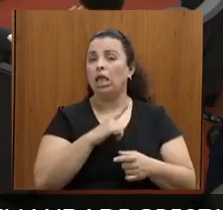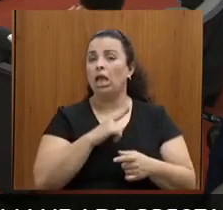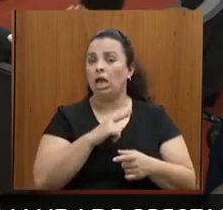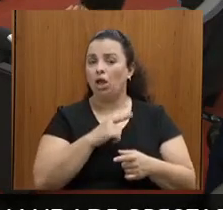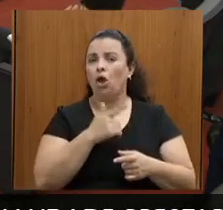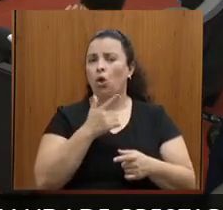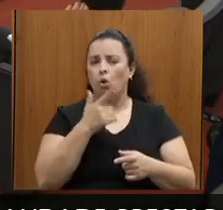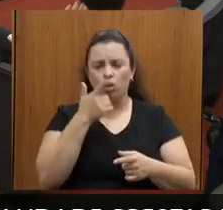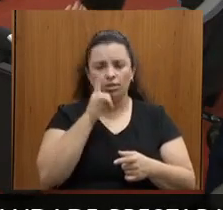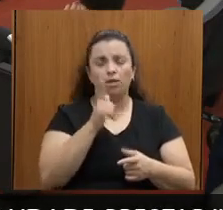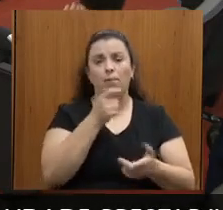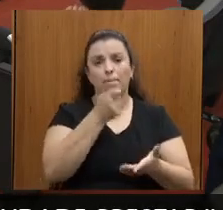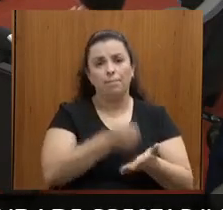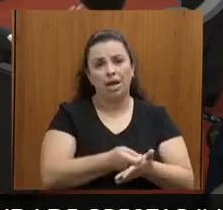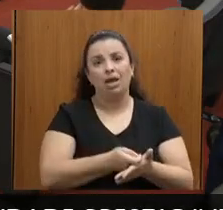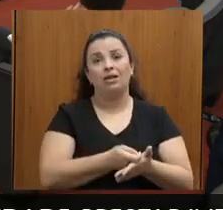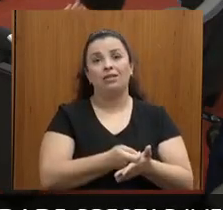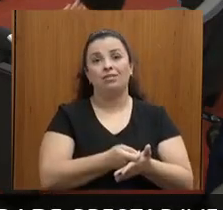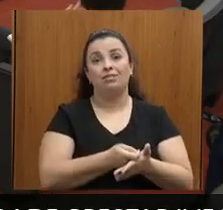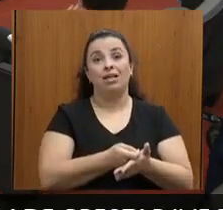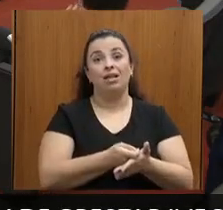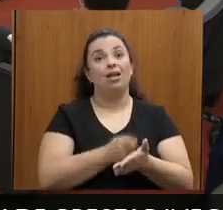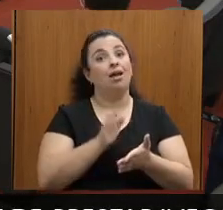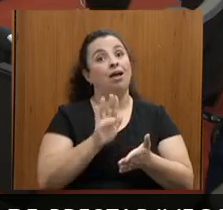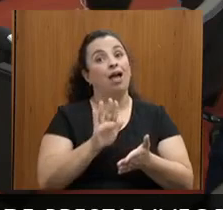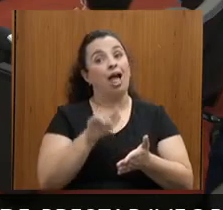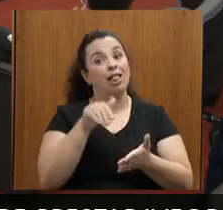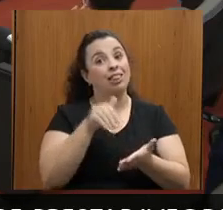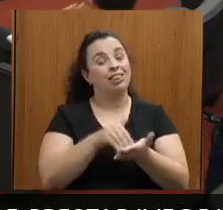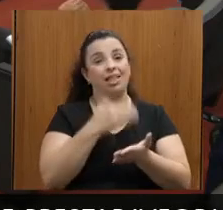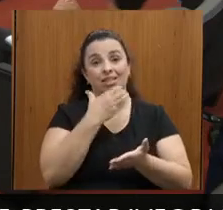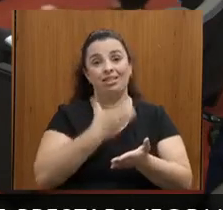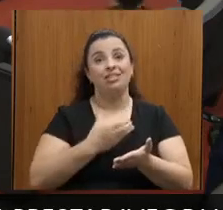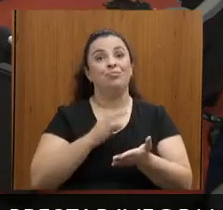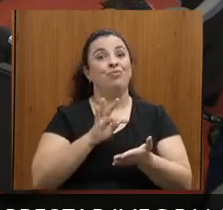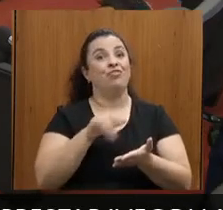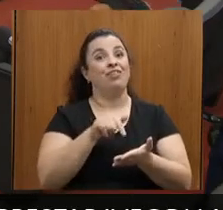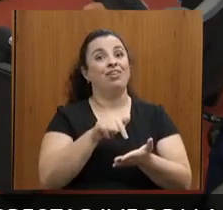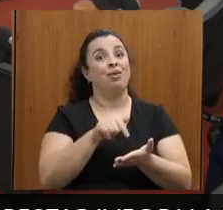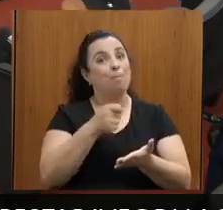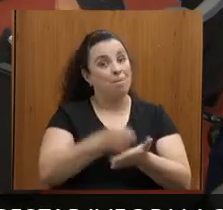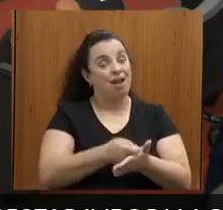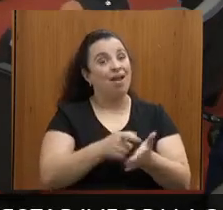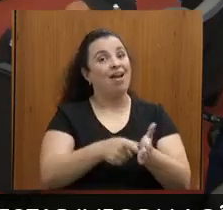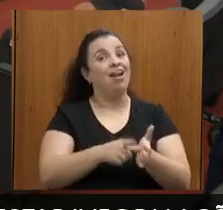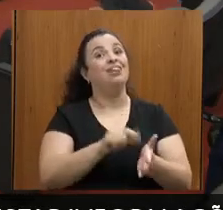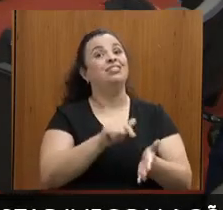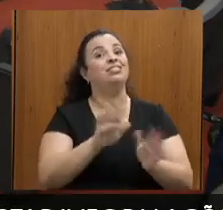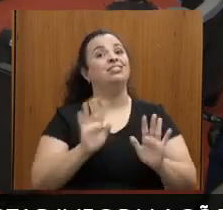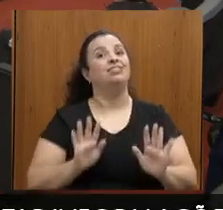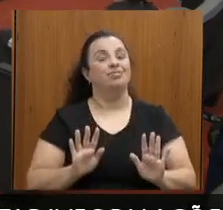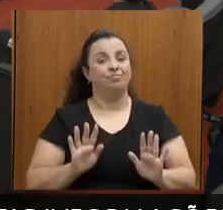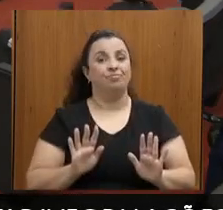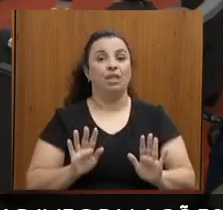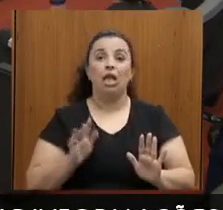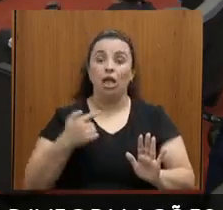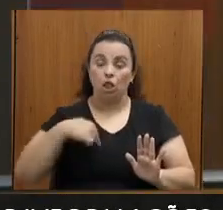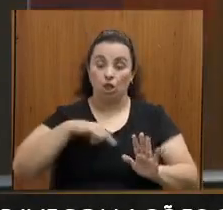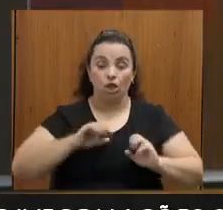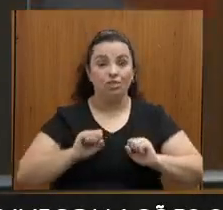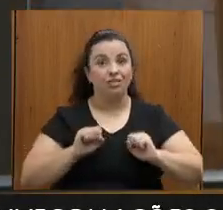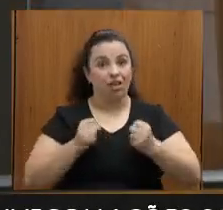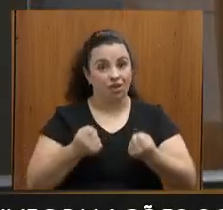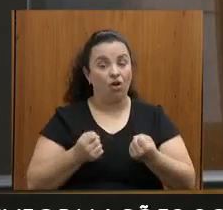agora, antes de encerrar o ano. Mas é só para reforçar aqui que nós, da Comissão de Participação